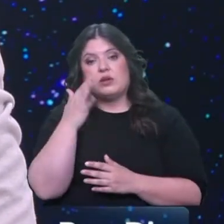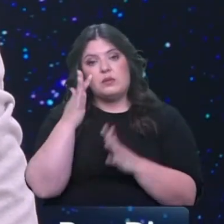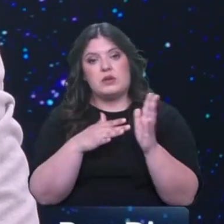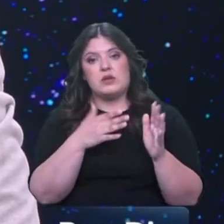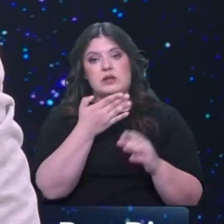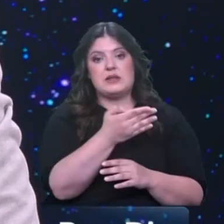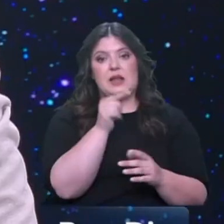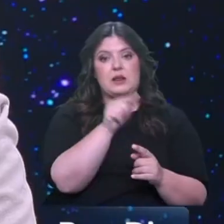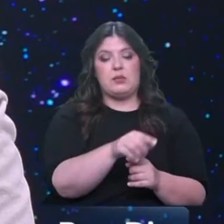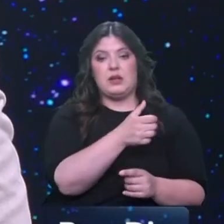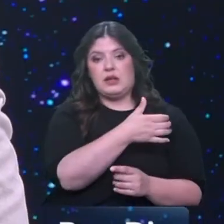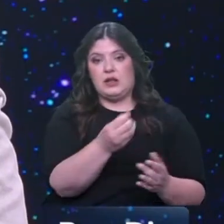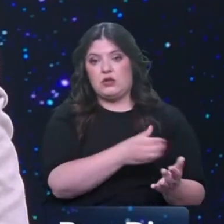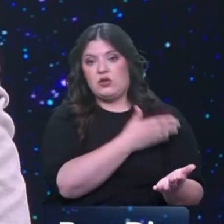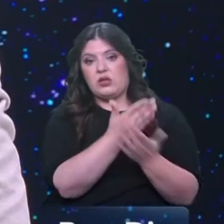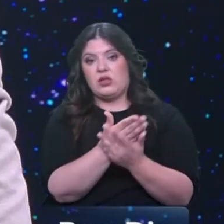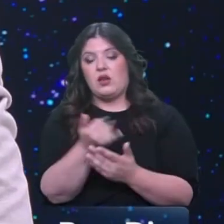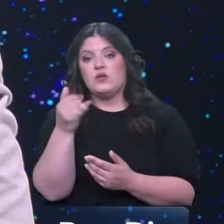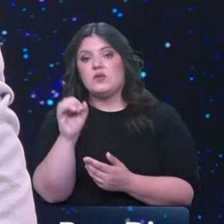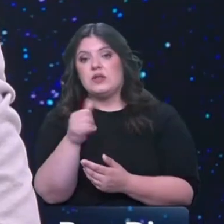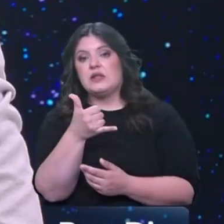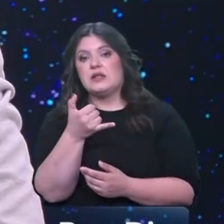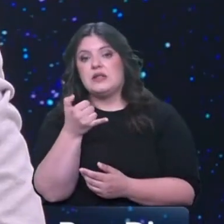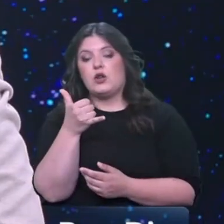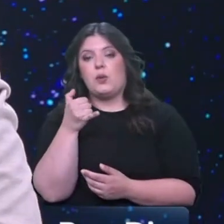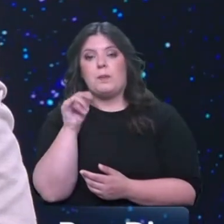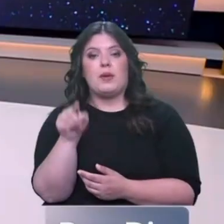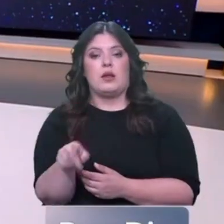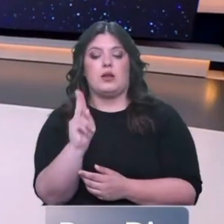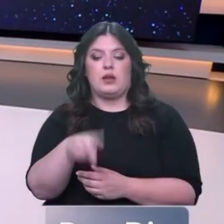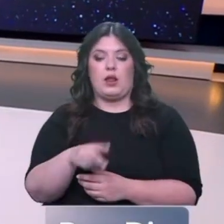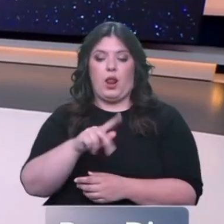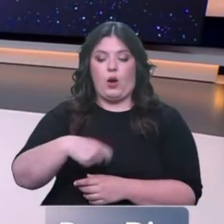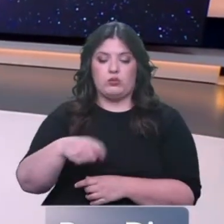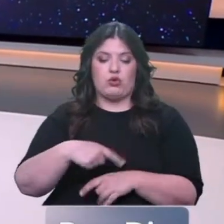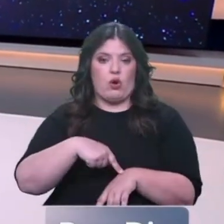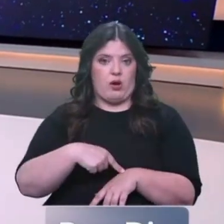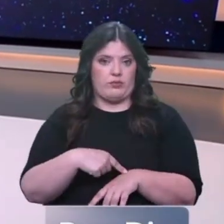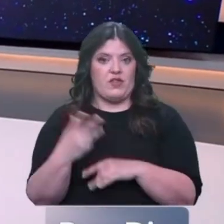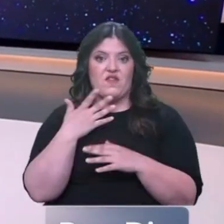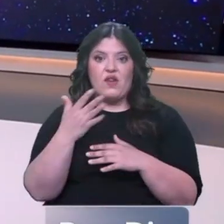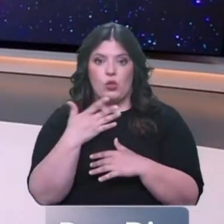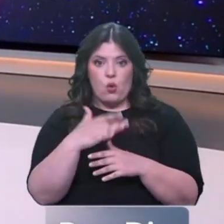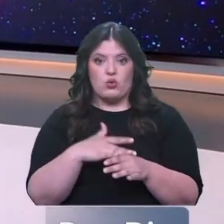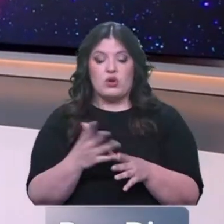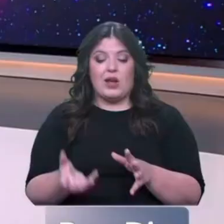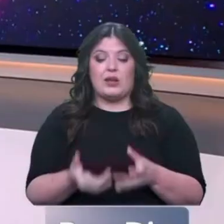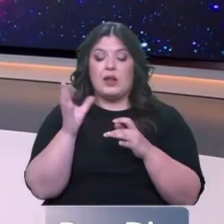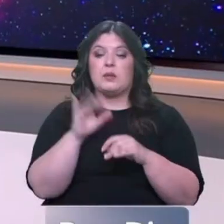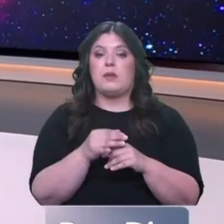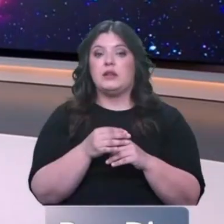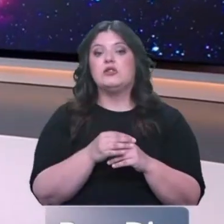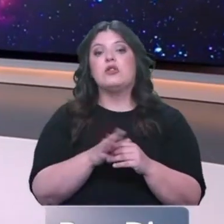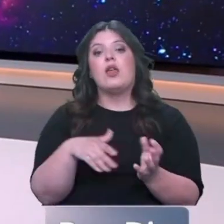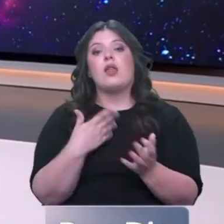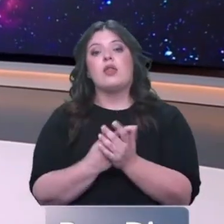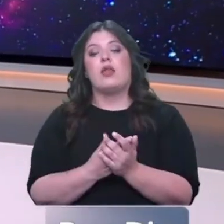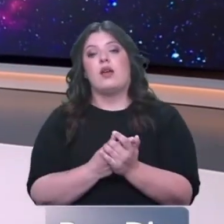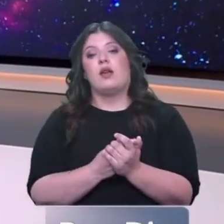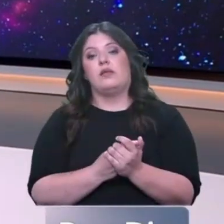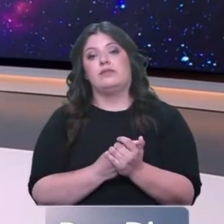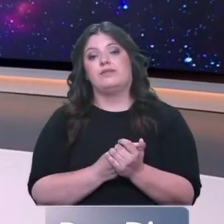os 7.500 e os 25.000 km por hora. Quanto mais quente for o exoplaneta, supostamente deveria